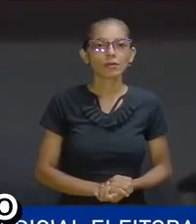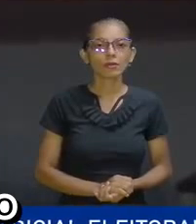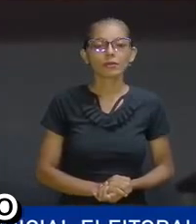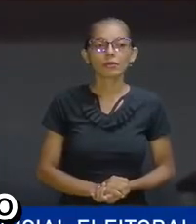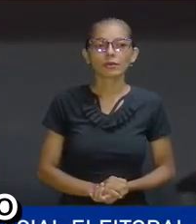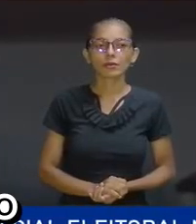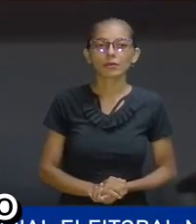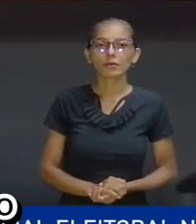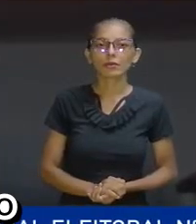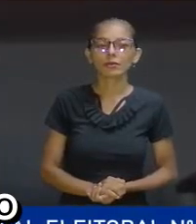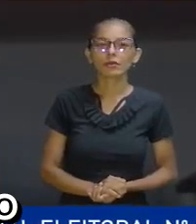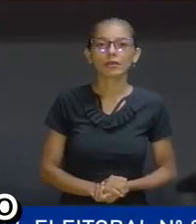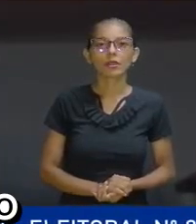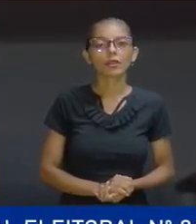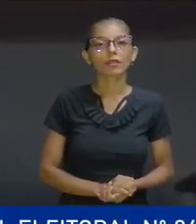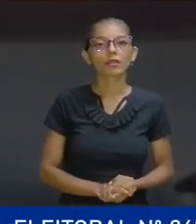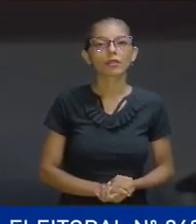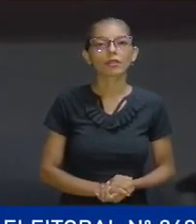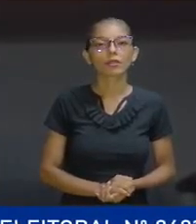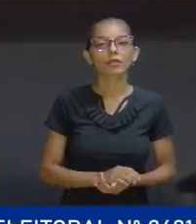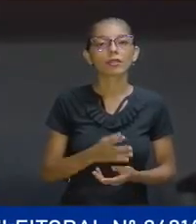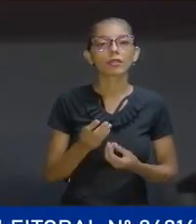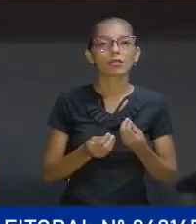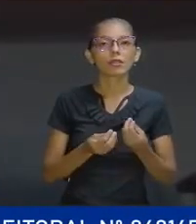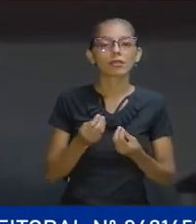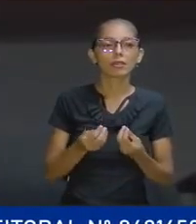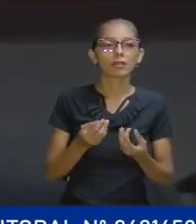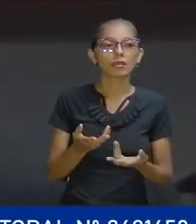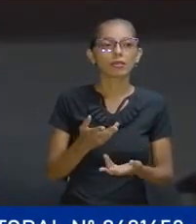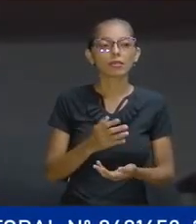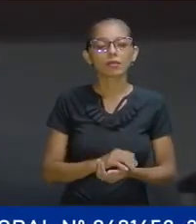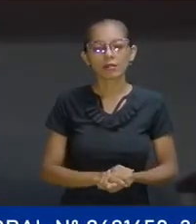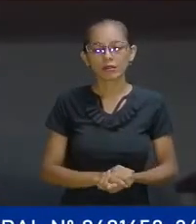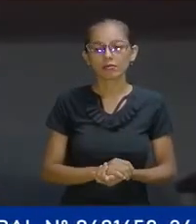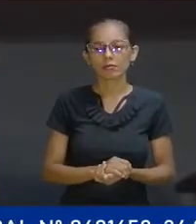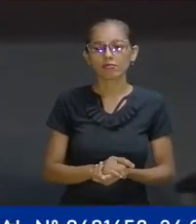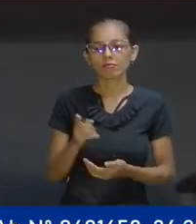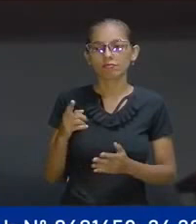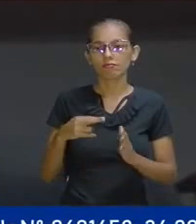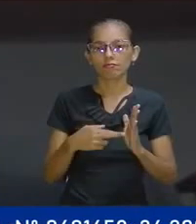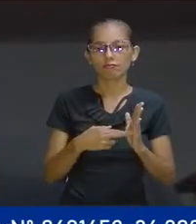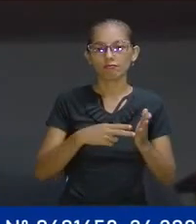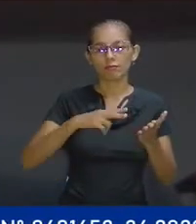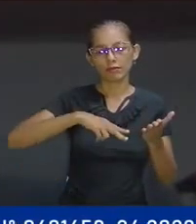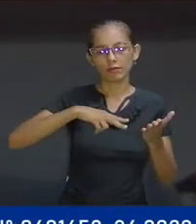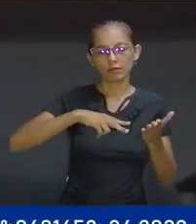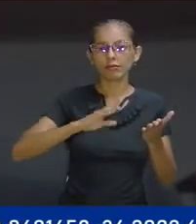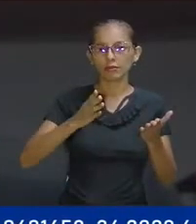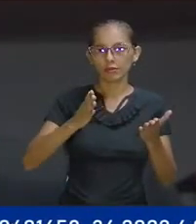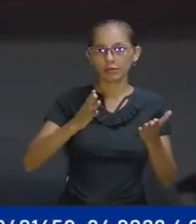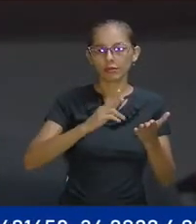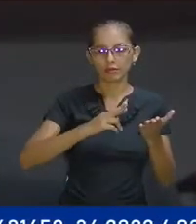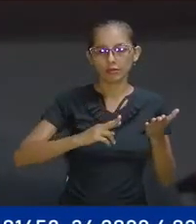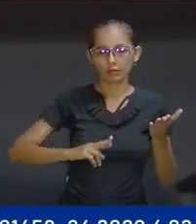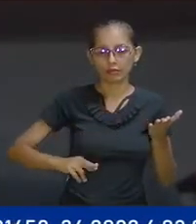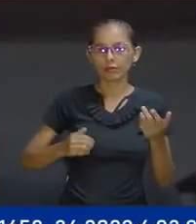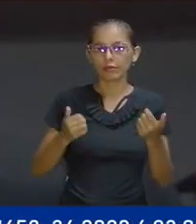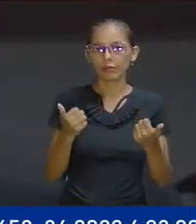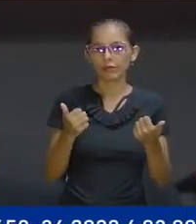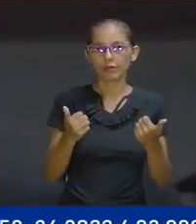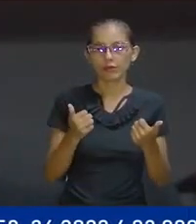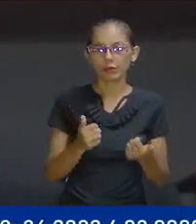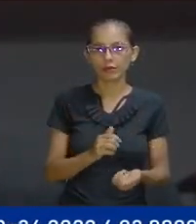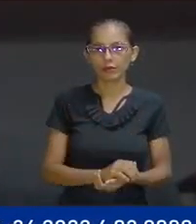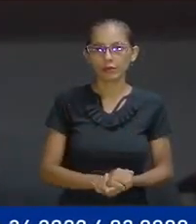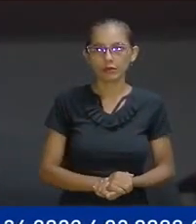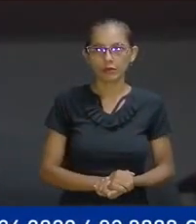pedido movimentado. Mas aí, no caso concreto, como Sua Excelência, o relator, muito bem pontuou, há